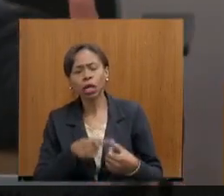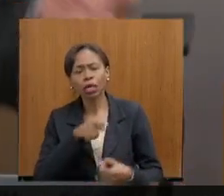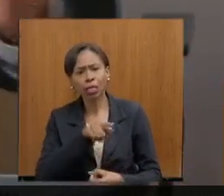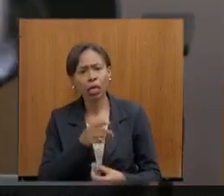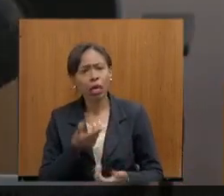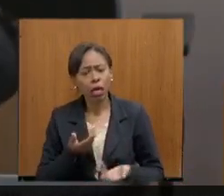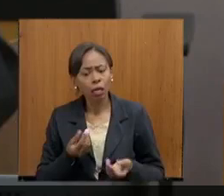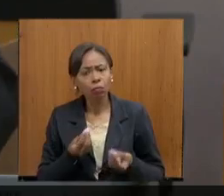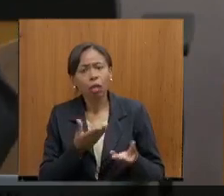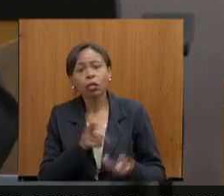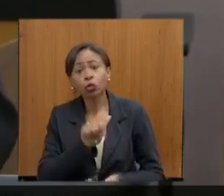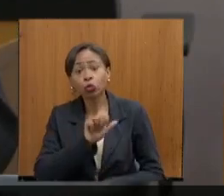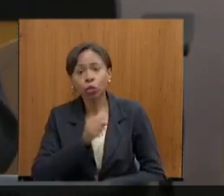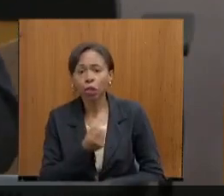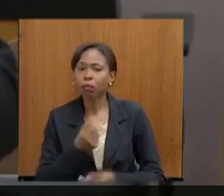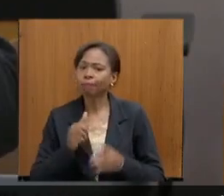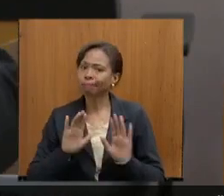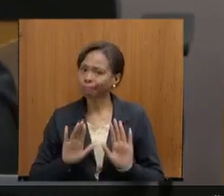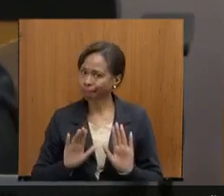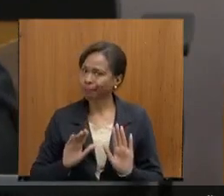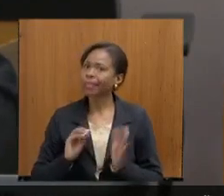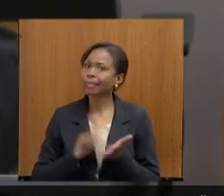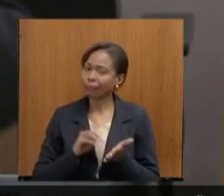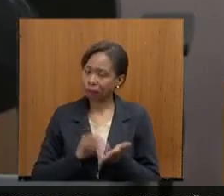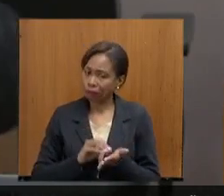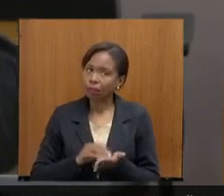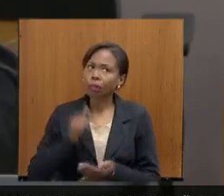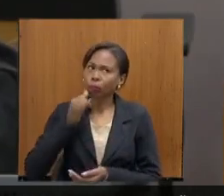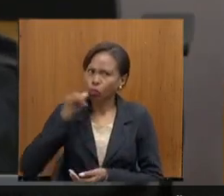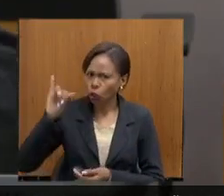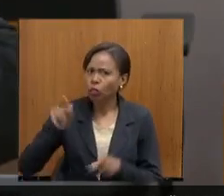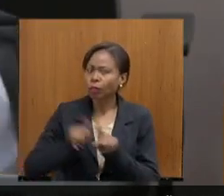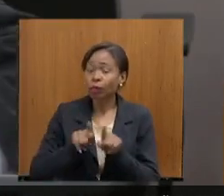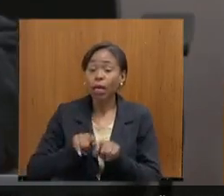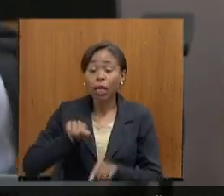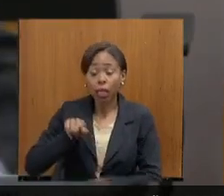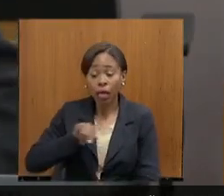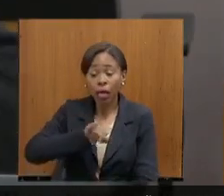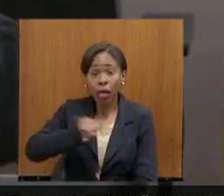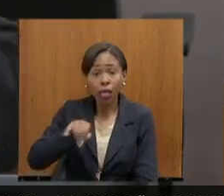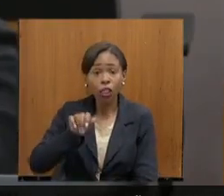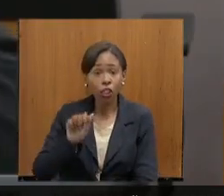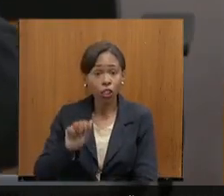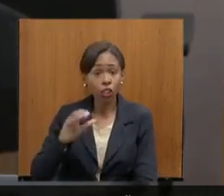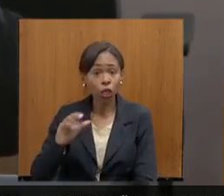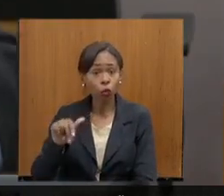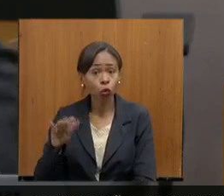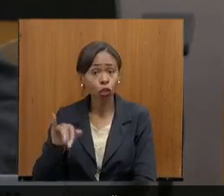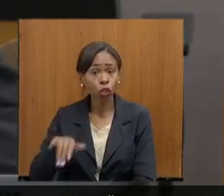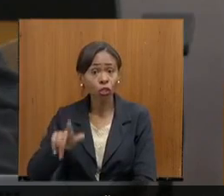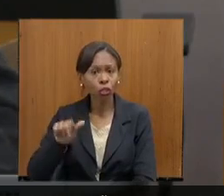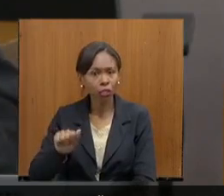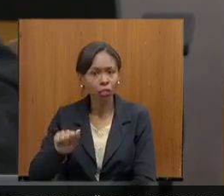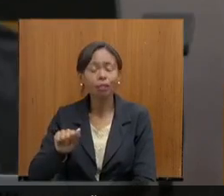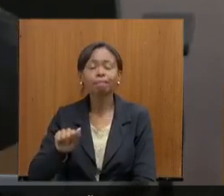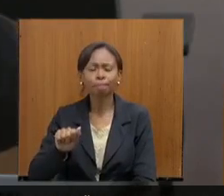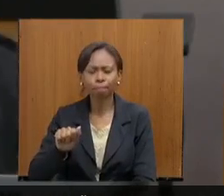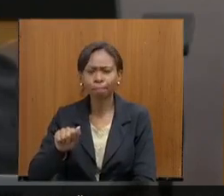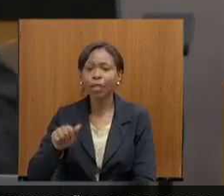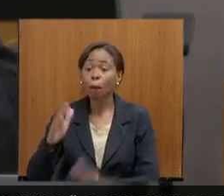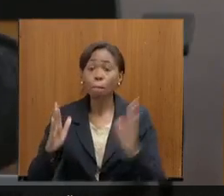gás mas temos também a necessidade de energia e Jacutinga vem realmente no momento muito importante